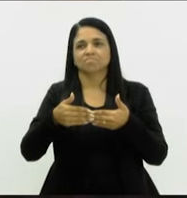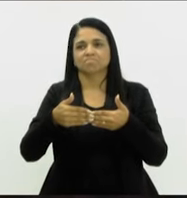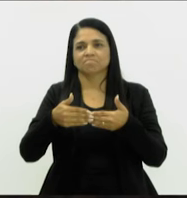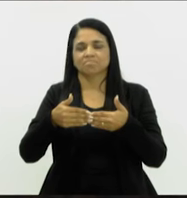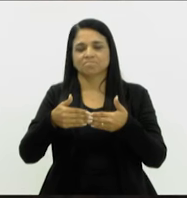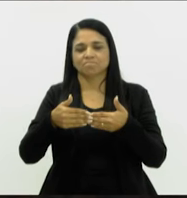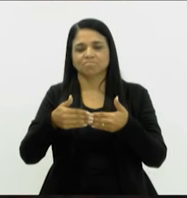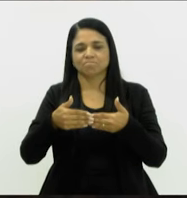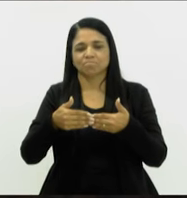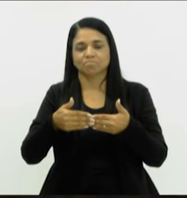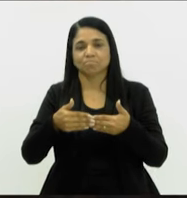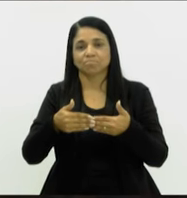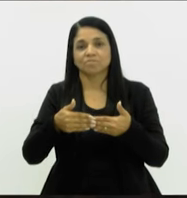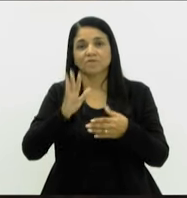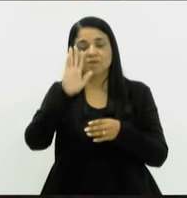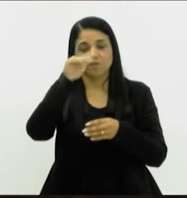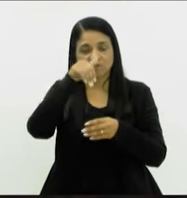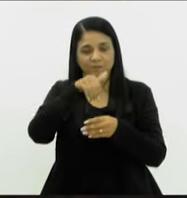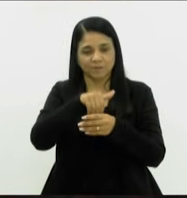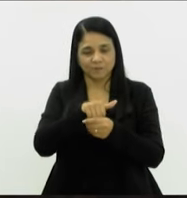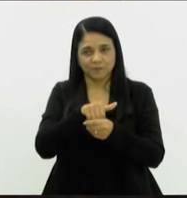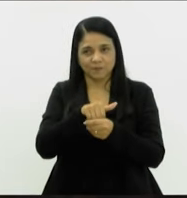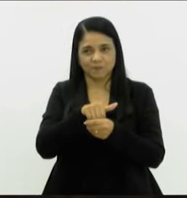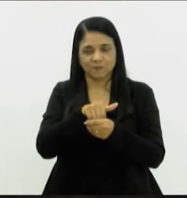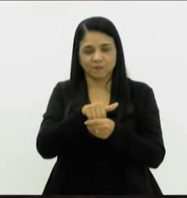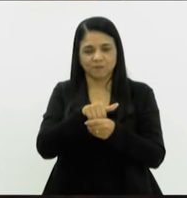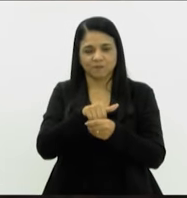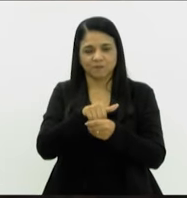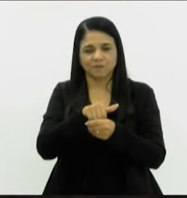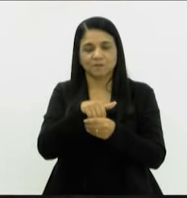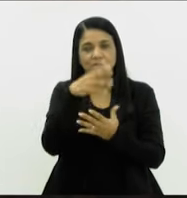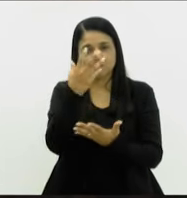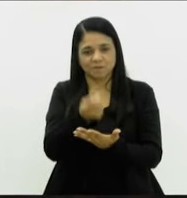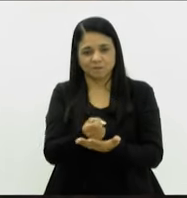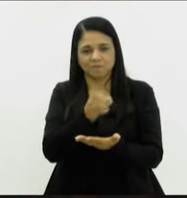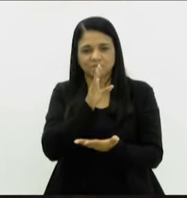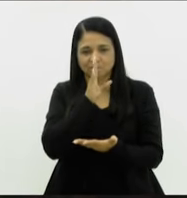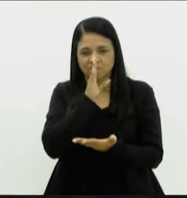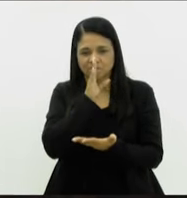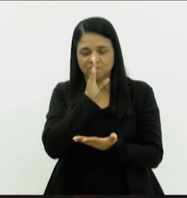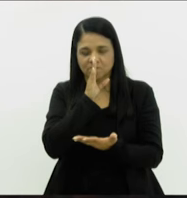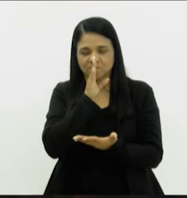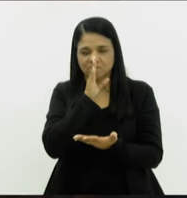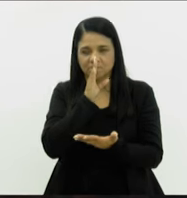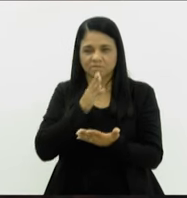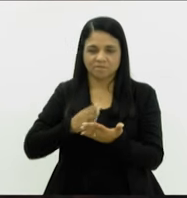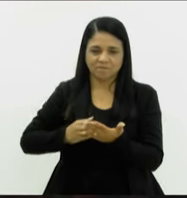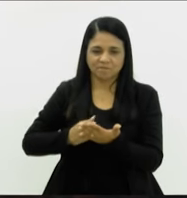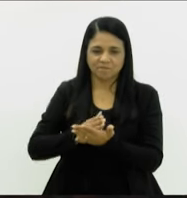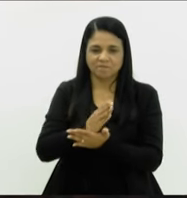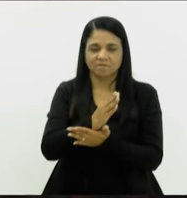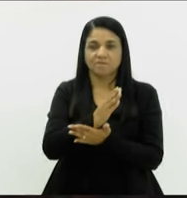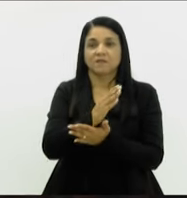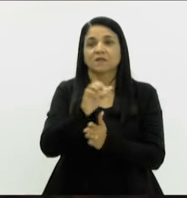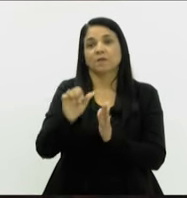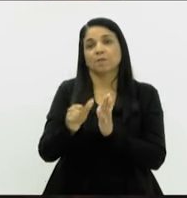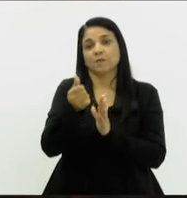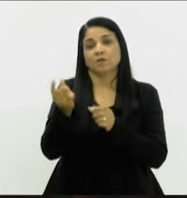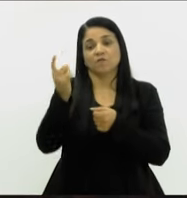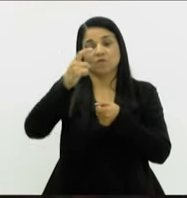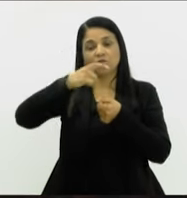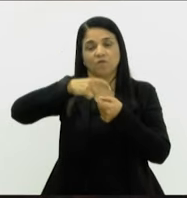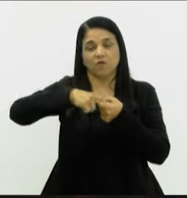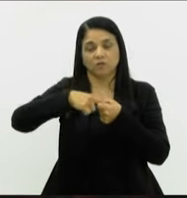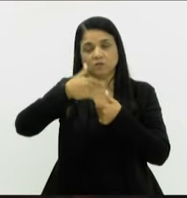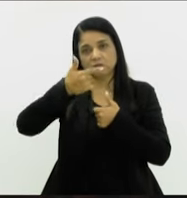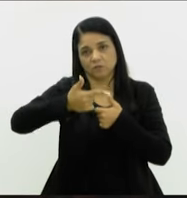a discussão. Em votação, os senhores que aprovam, mantenham como estão. Aprovado em primeiro, volta